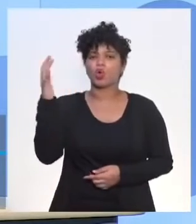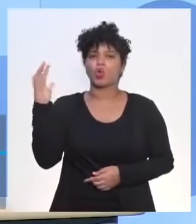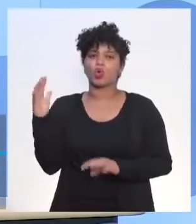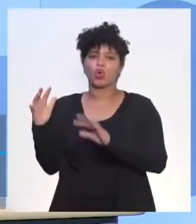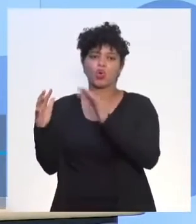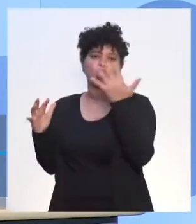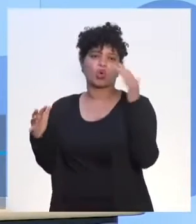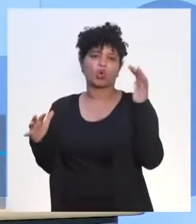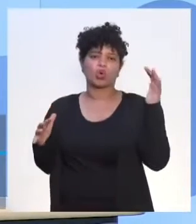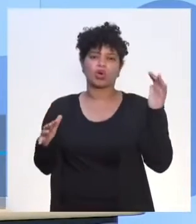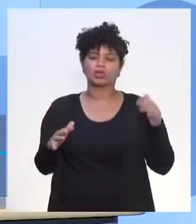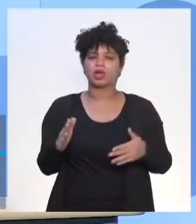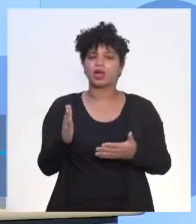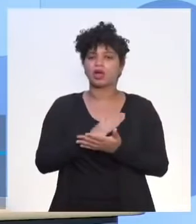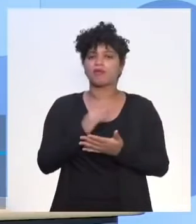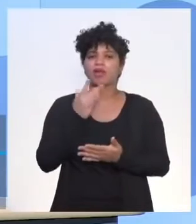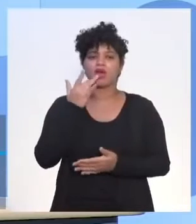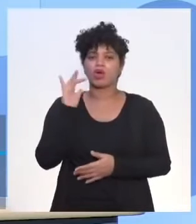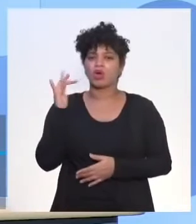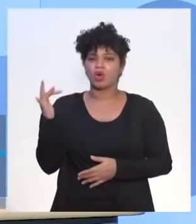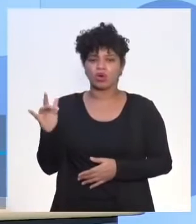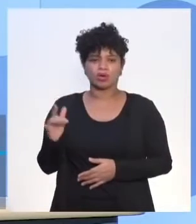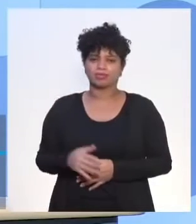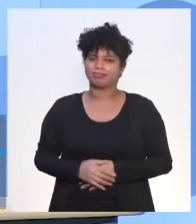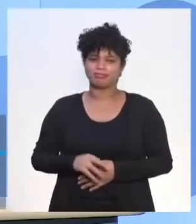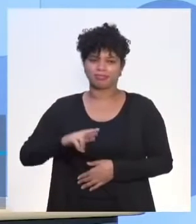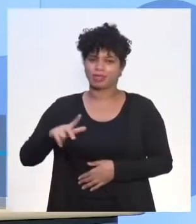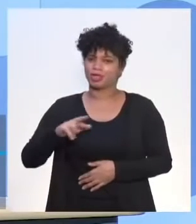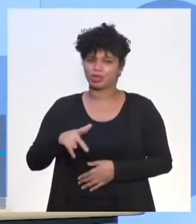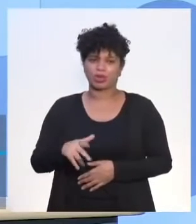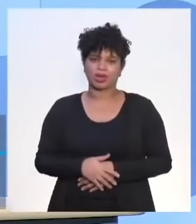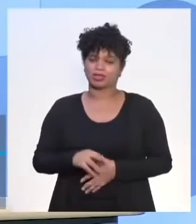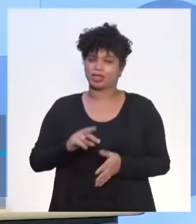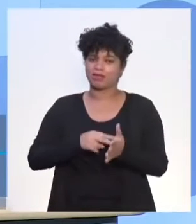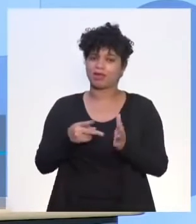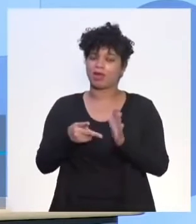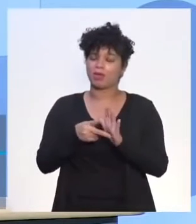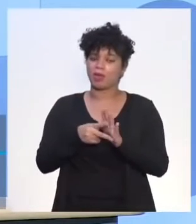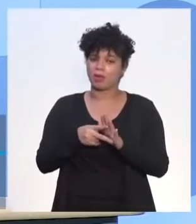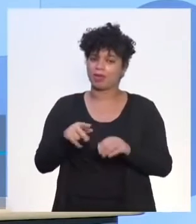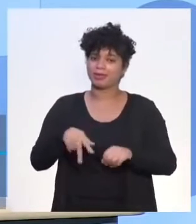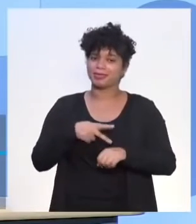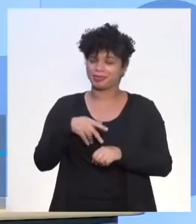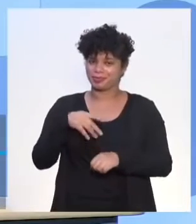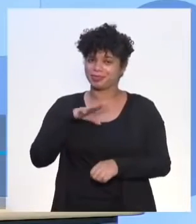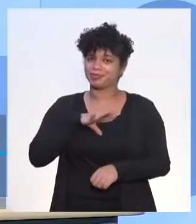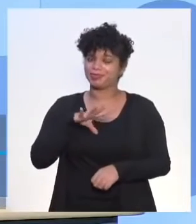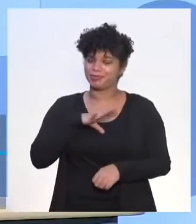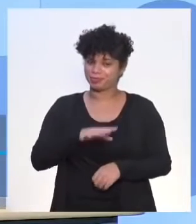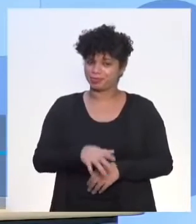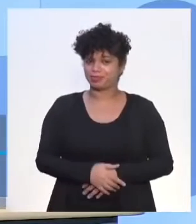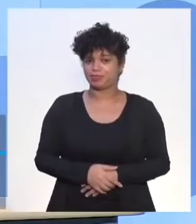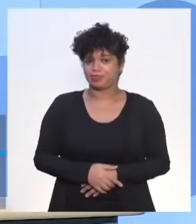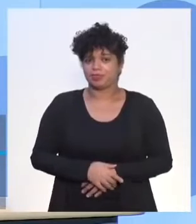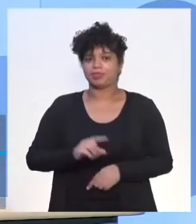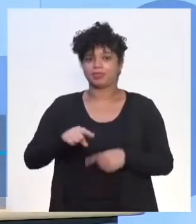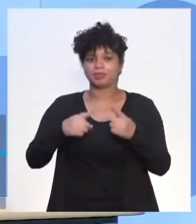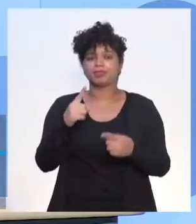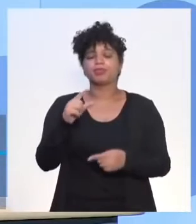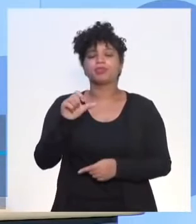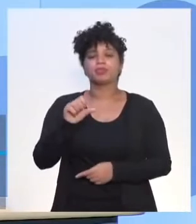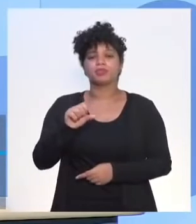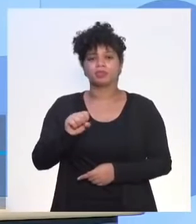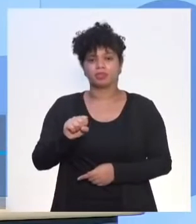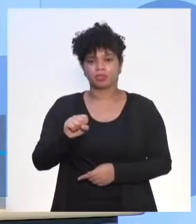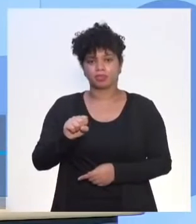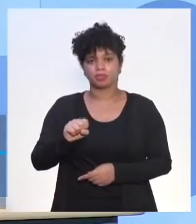o amarelo, a riqueza, o ouro, mas não, vocês viram de onde vem o significado. E aí depois, ainda em